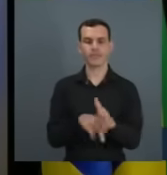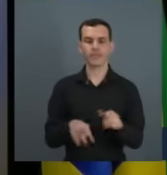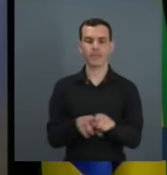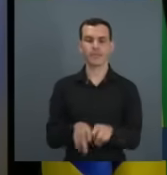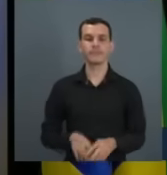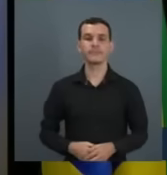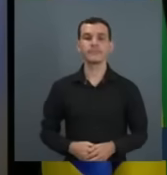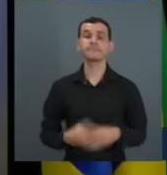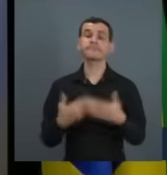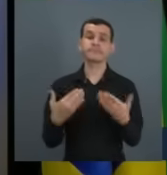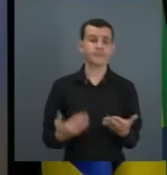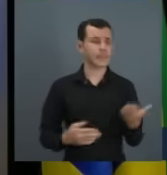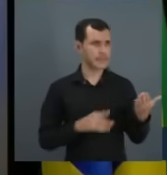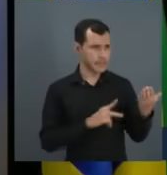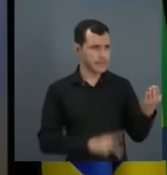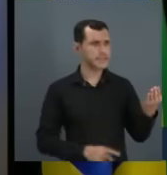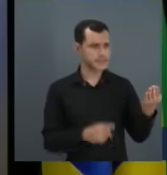essa...